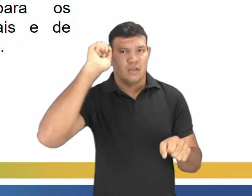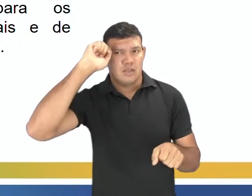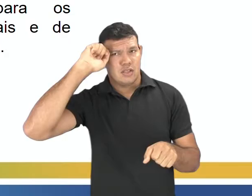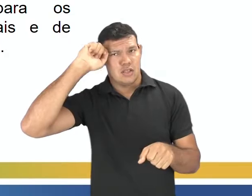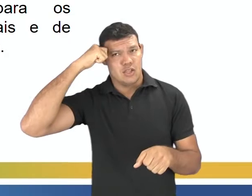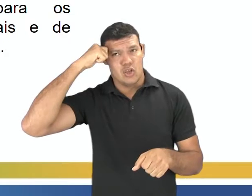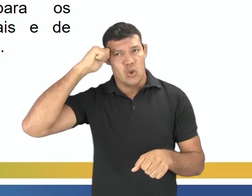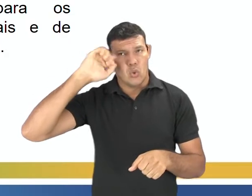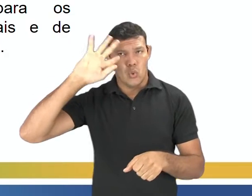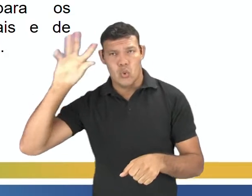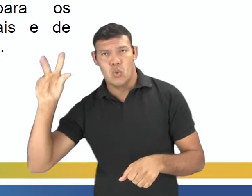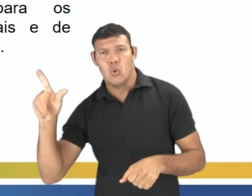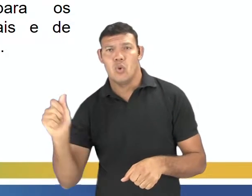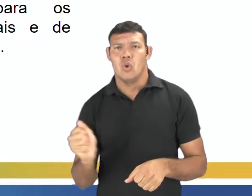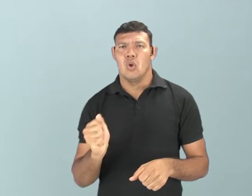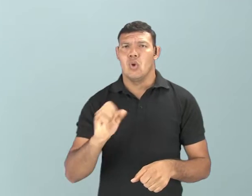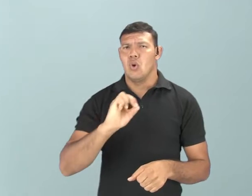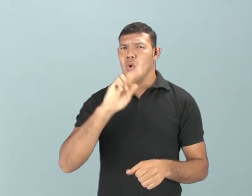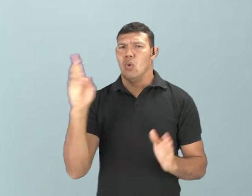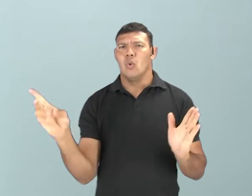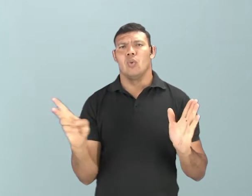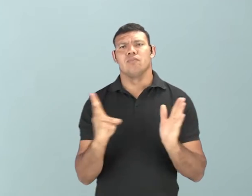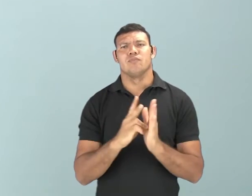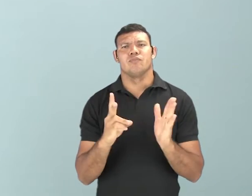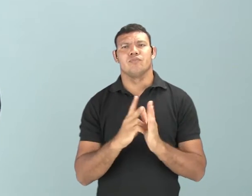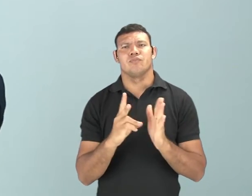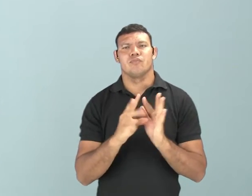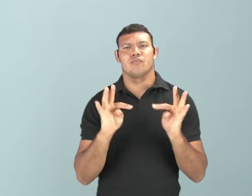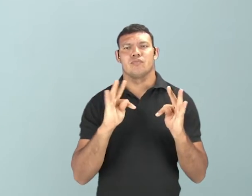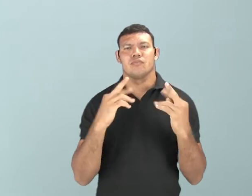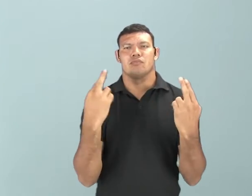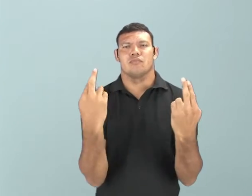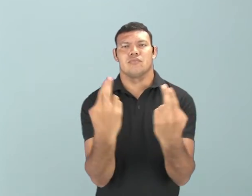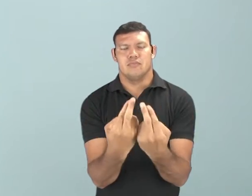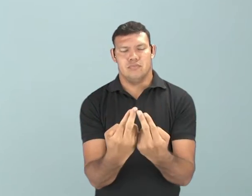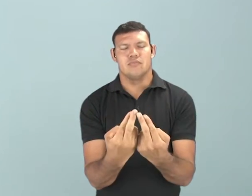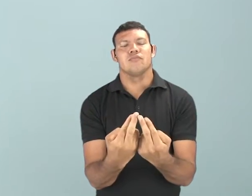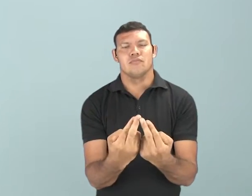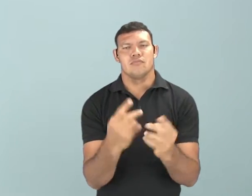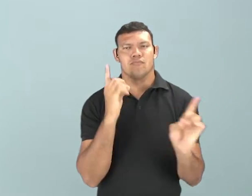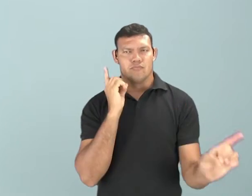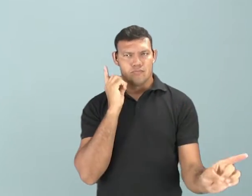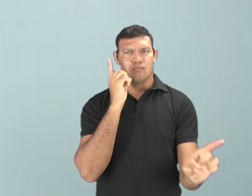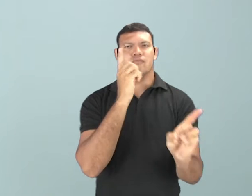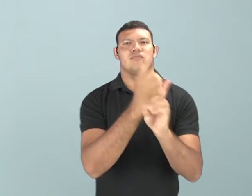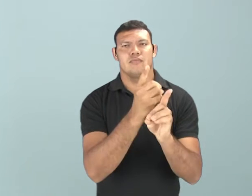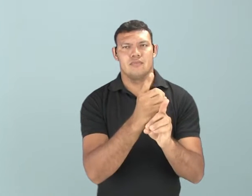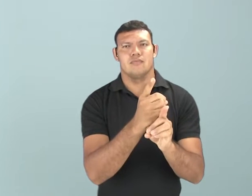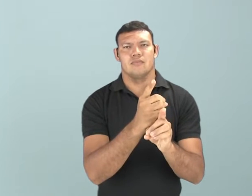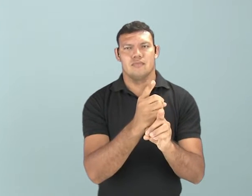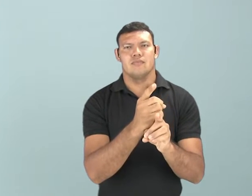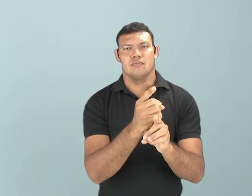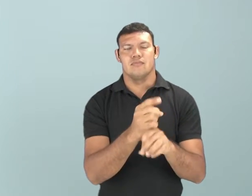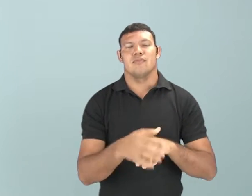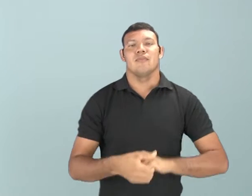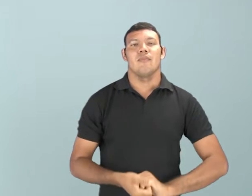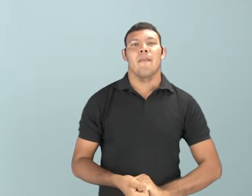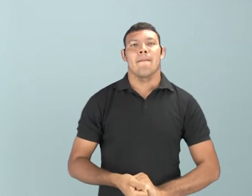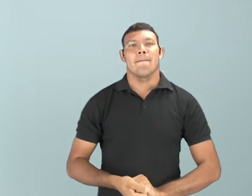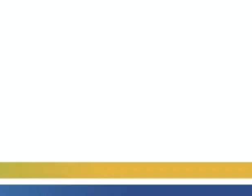da África ou indígena nos povos que já existiam, aonde eram encontradas essas novas terras.